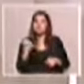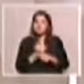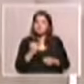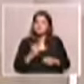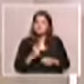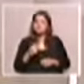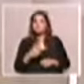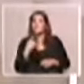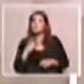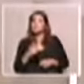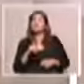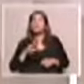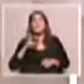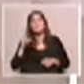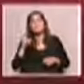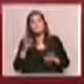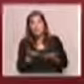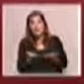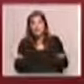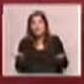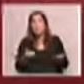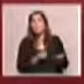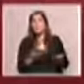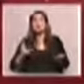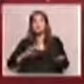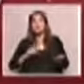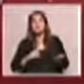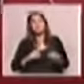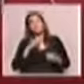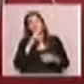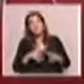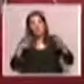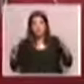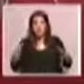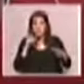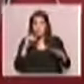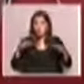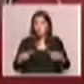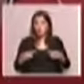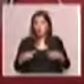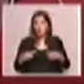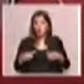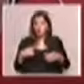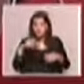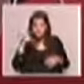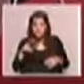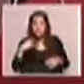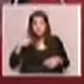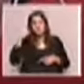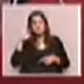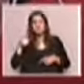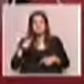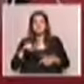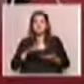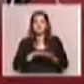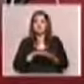Reduzir o tamanho da tábua de queijo, não é? Sim, no fundo, como é que dependendo... as tábuas de queijo são todas... Pode ser uma tábua deste tamanho. Por isso, quando eu vi isso, achei que era uma tábua de queijo. Isso é genial, mas